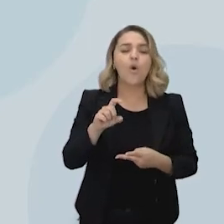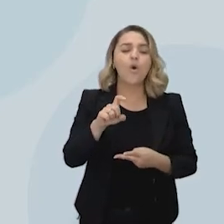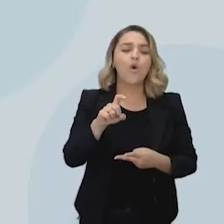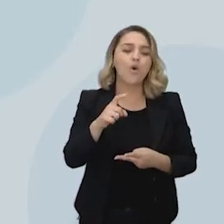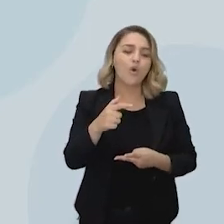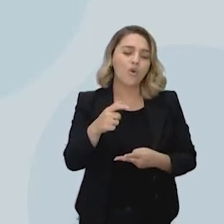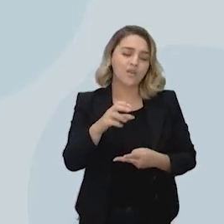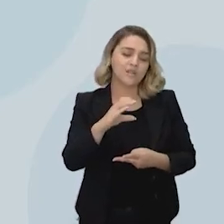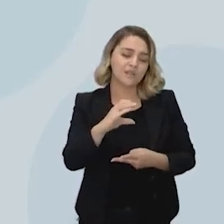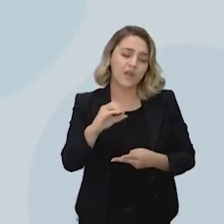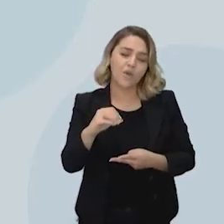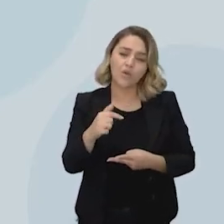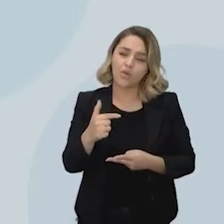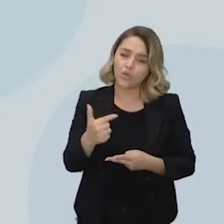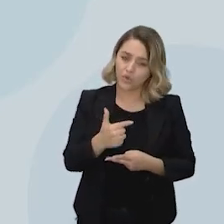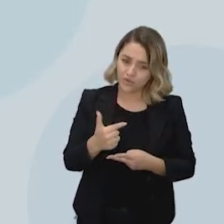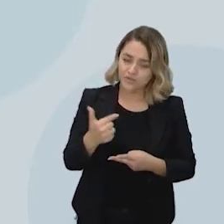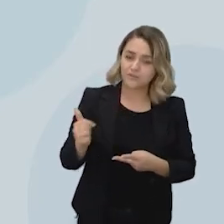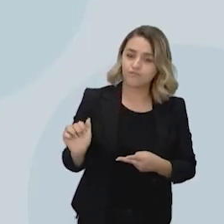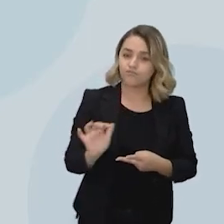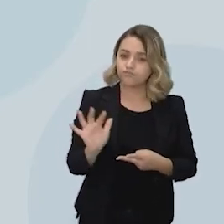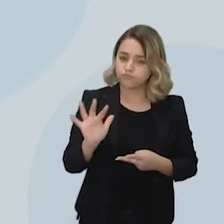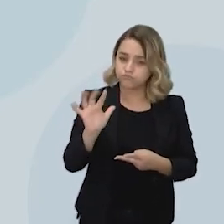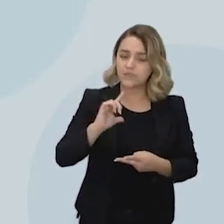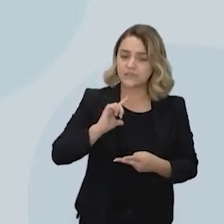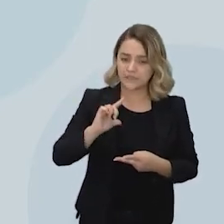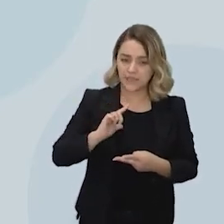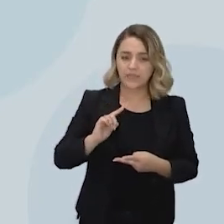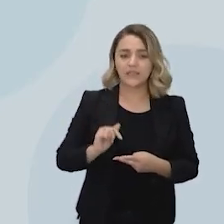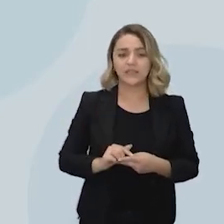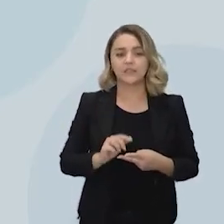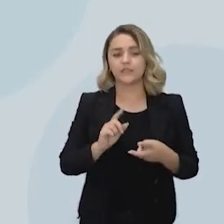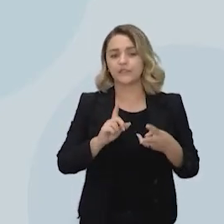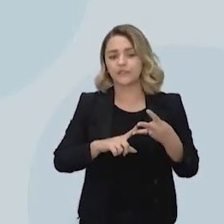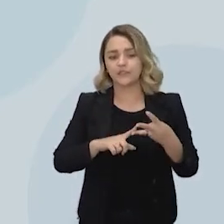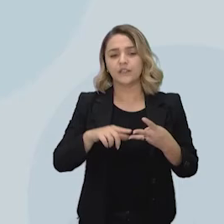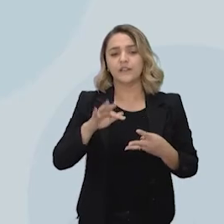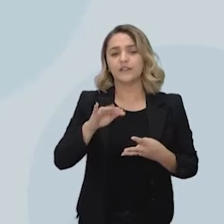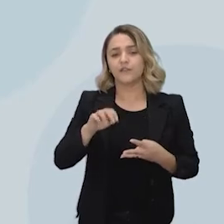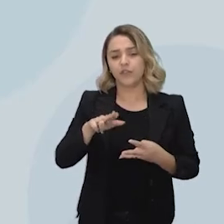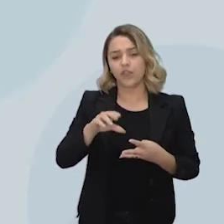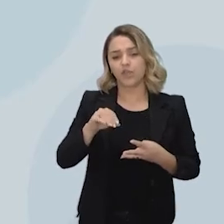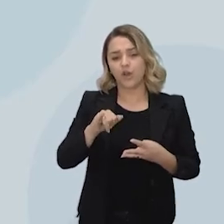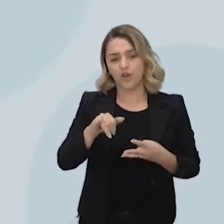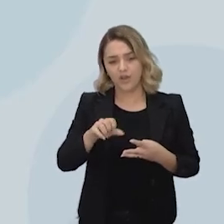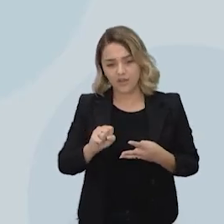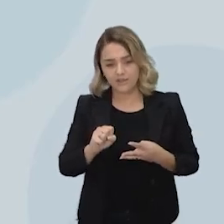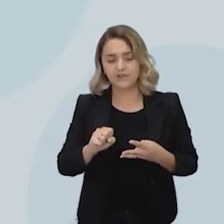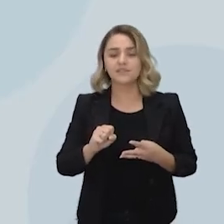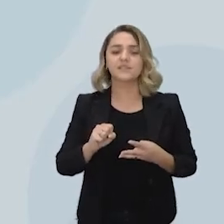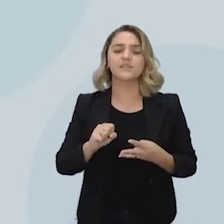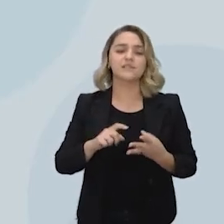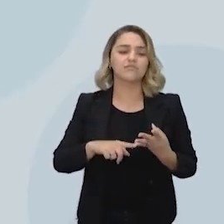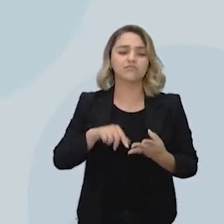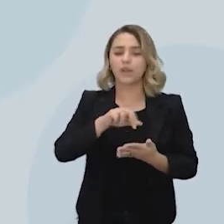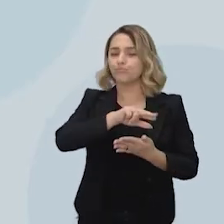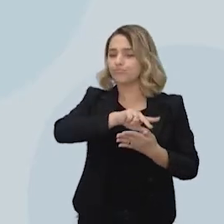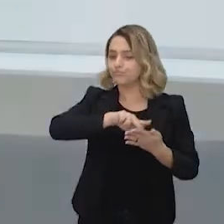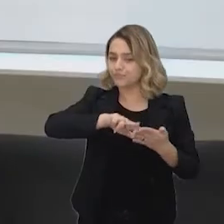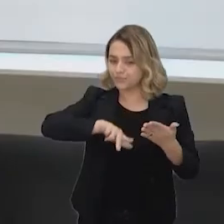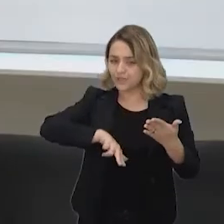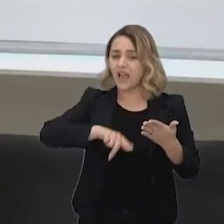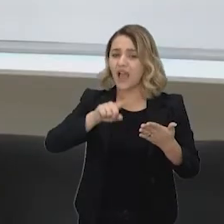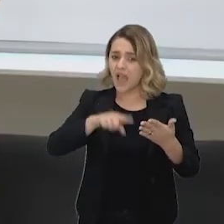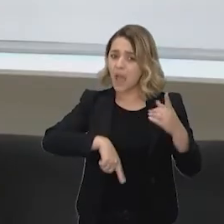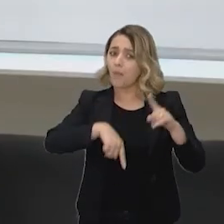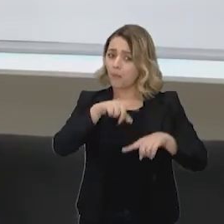E aí tem o que vem nessa tela, né? Ele tem um pouco aí de fenóis, oxigenados mistos, guaicóis, seringóis, então é um